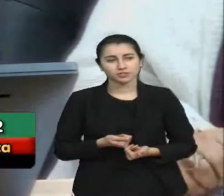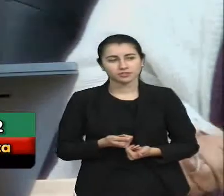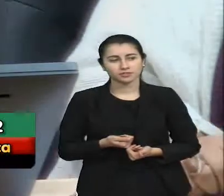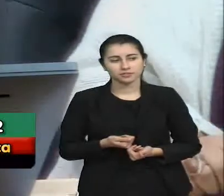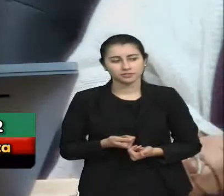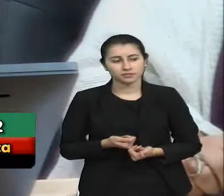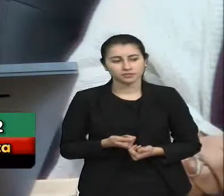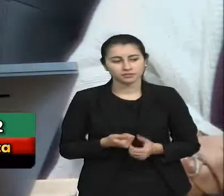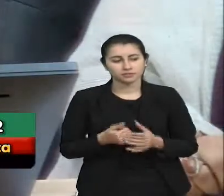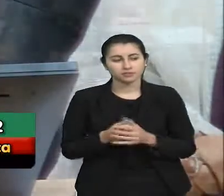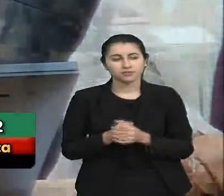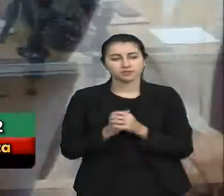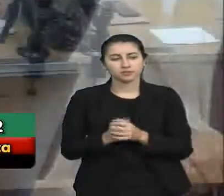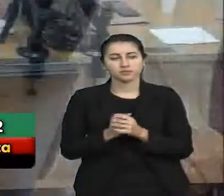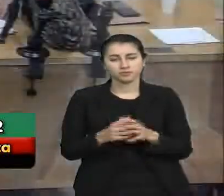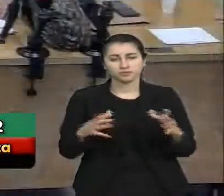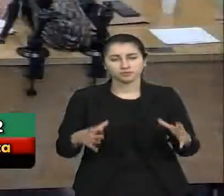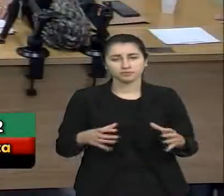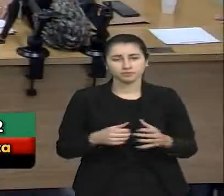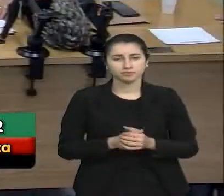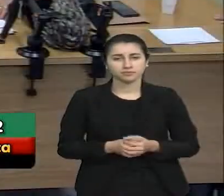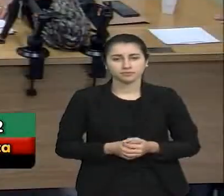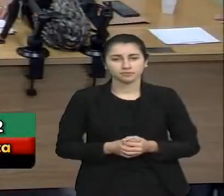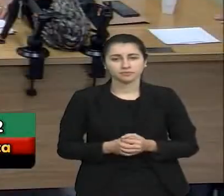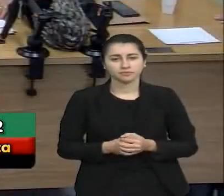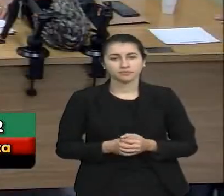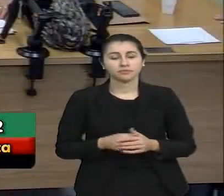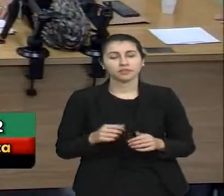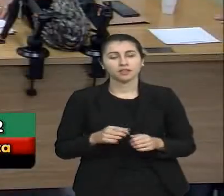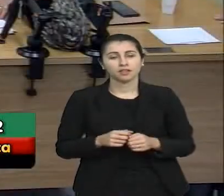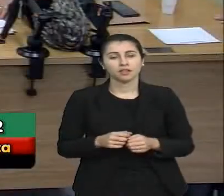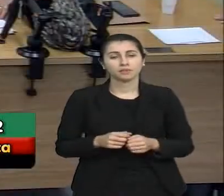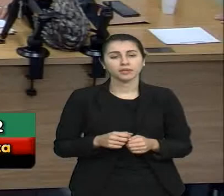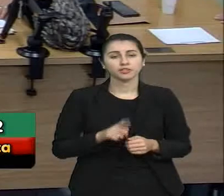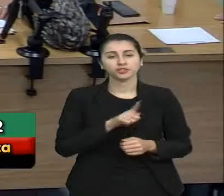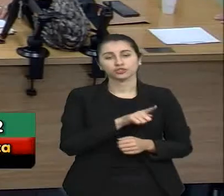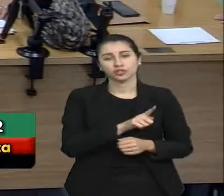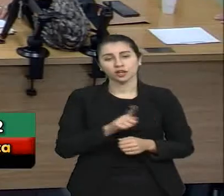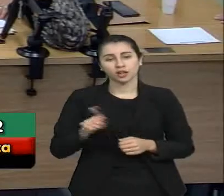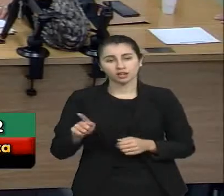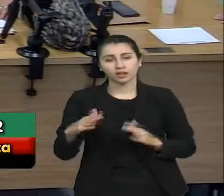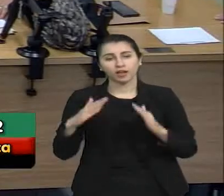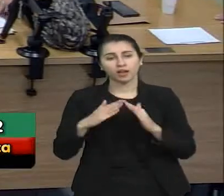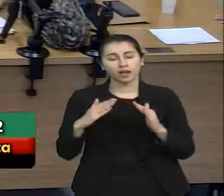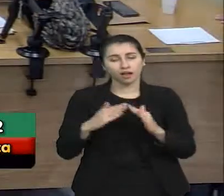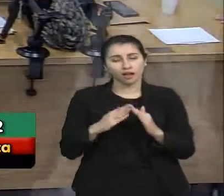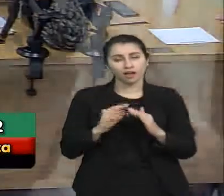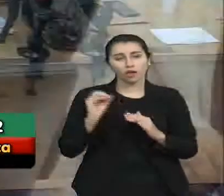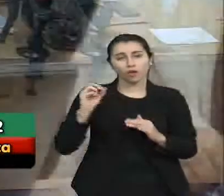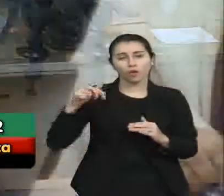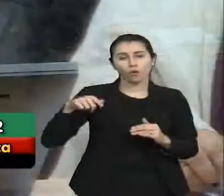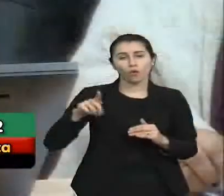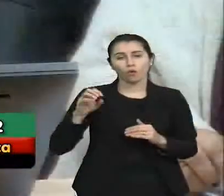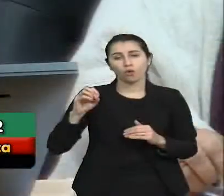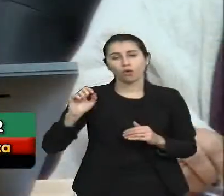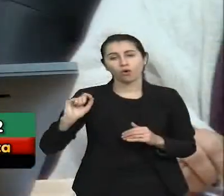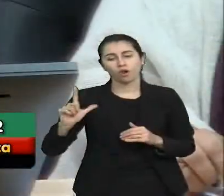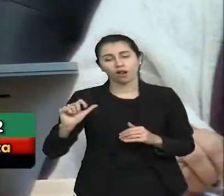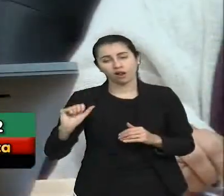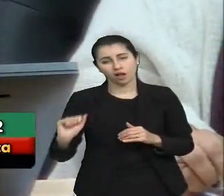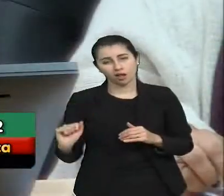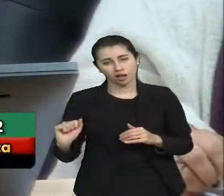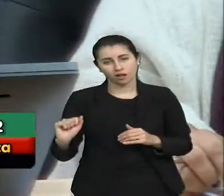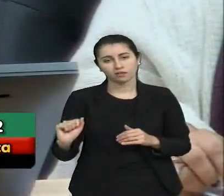de Ricardo, tá bom? Que é gerente da Casa de Angola, da CEPIR, para fazer uso da